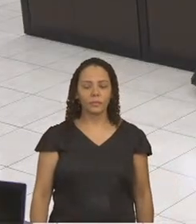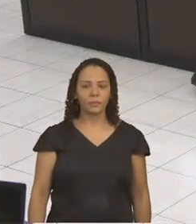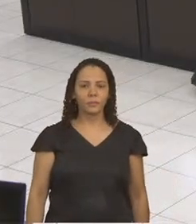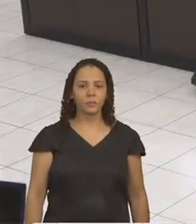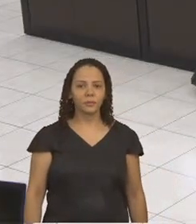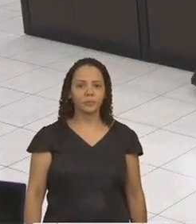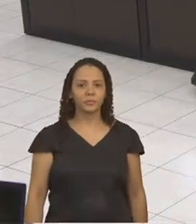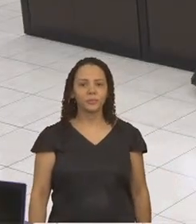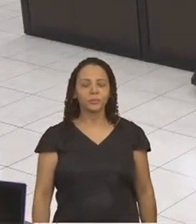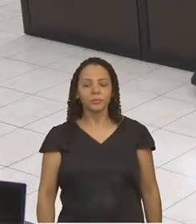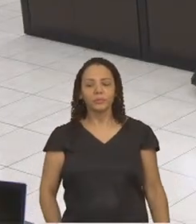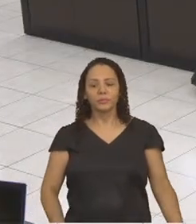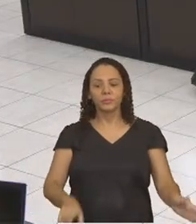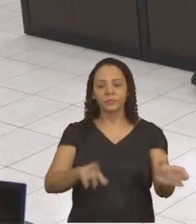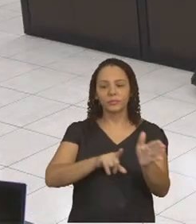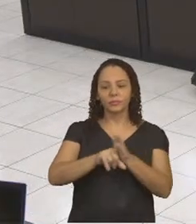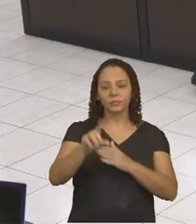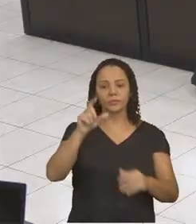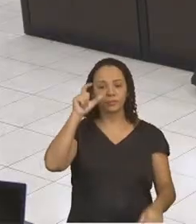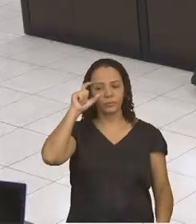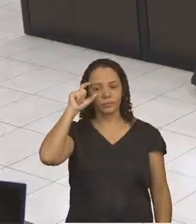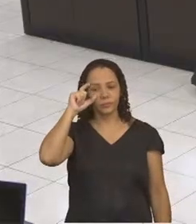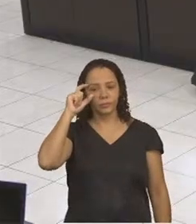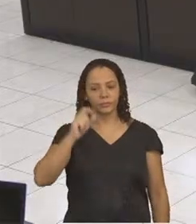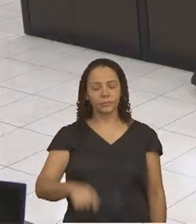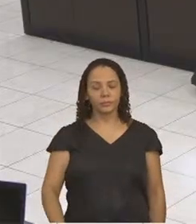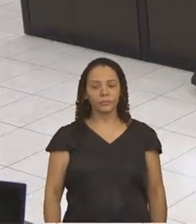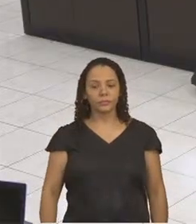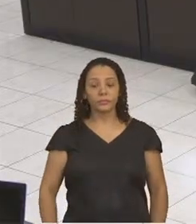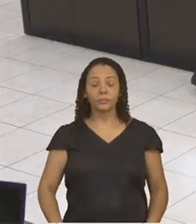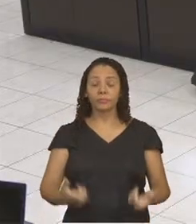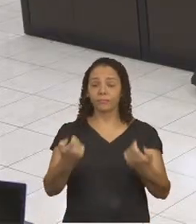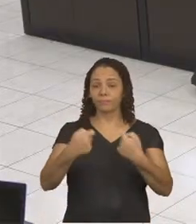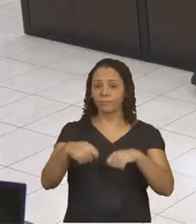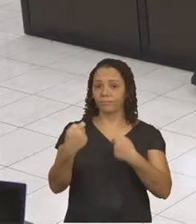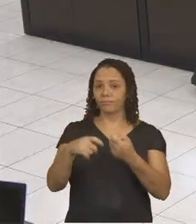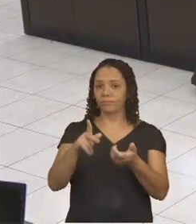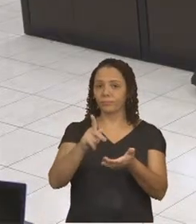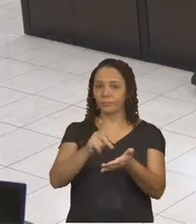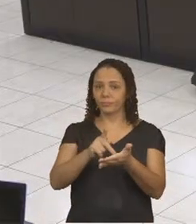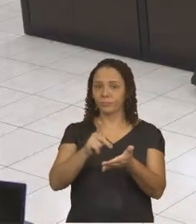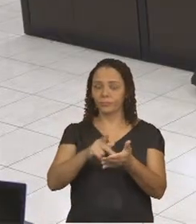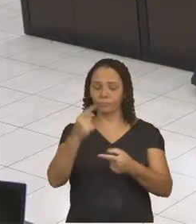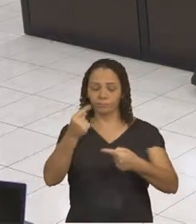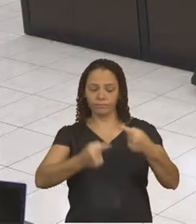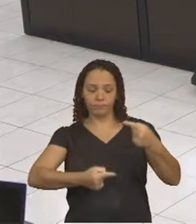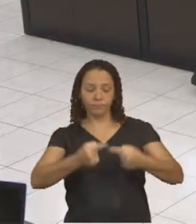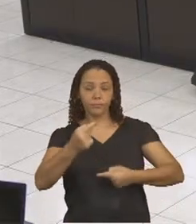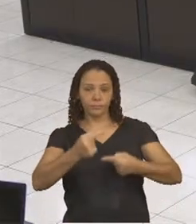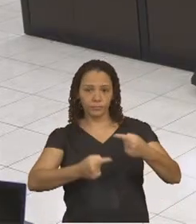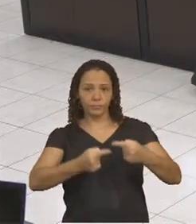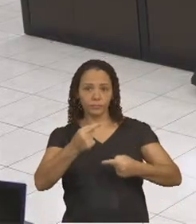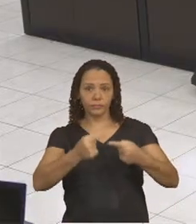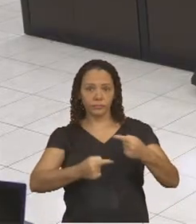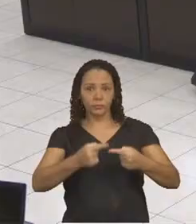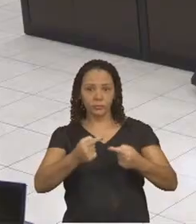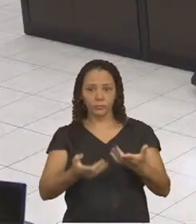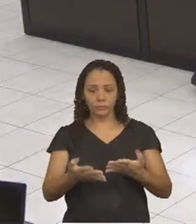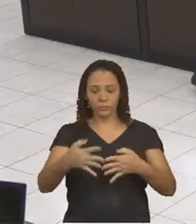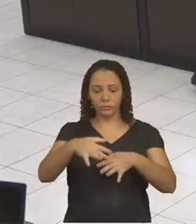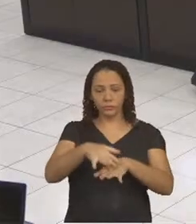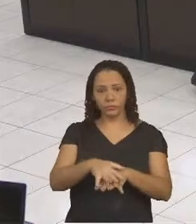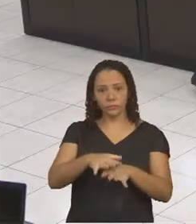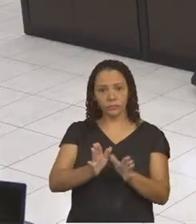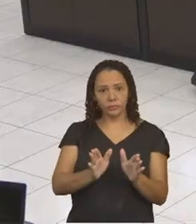Como voto o vereador Marcelo Dantas. Precisamos realmente de políticas inclusivas para